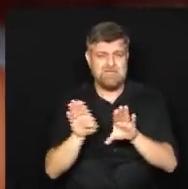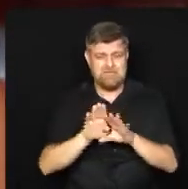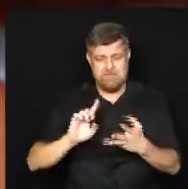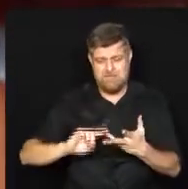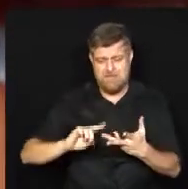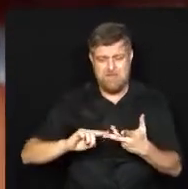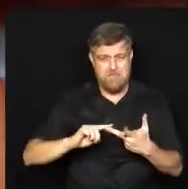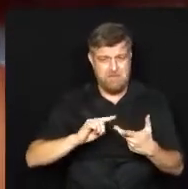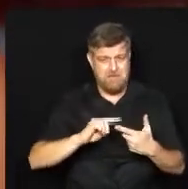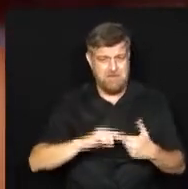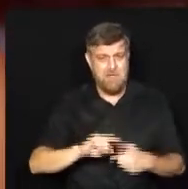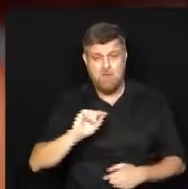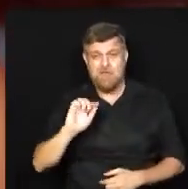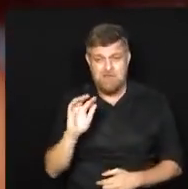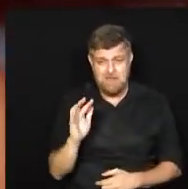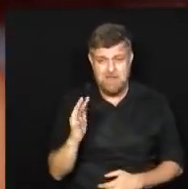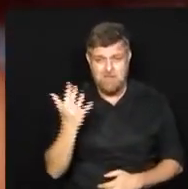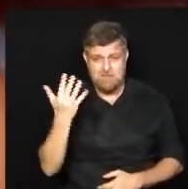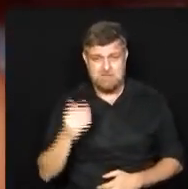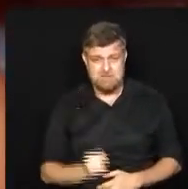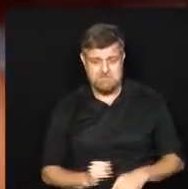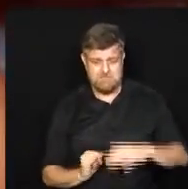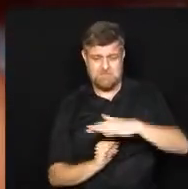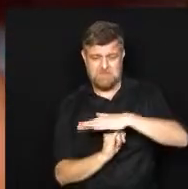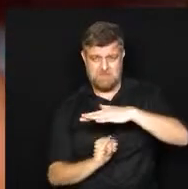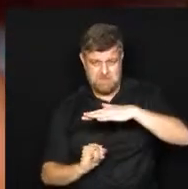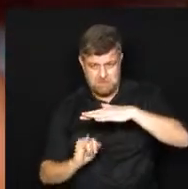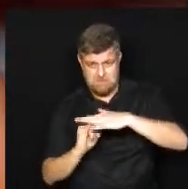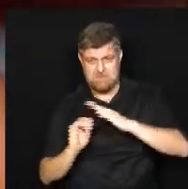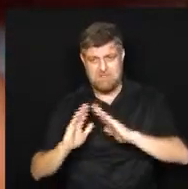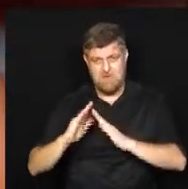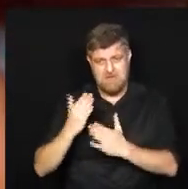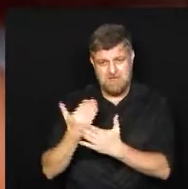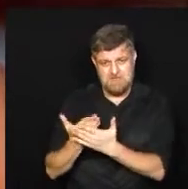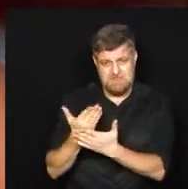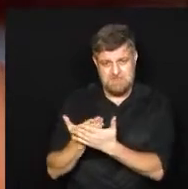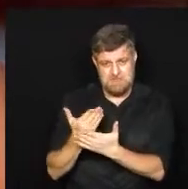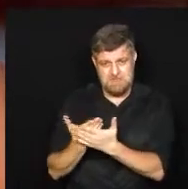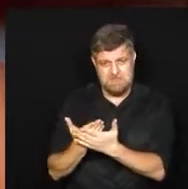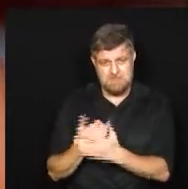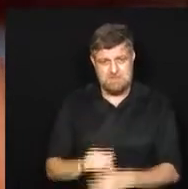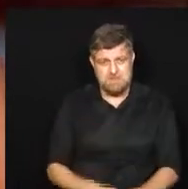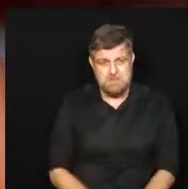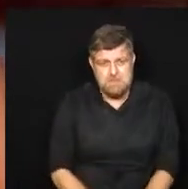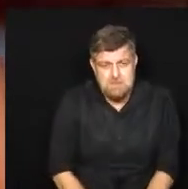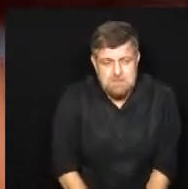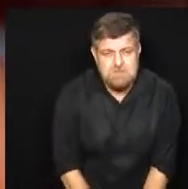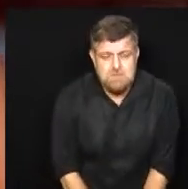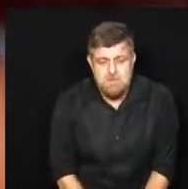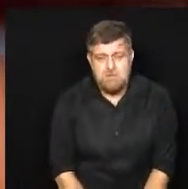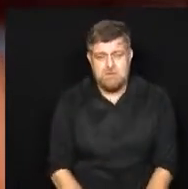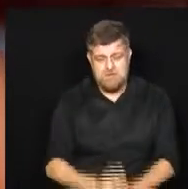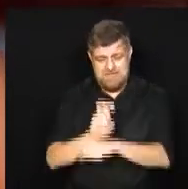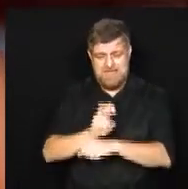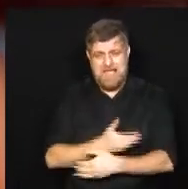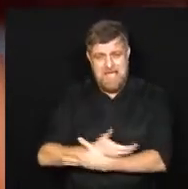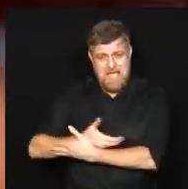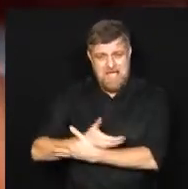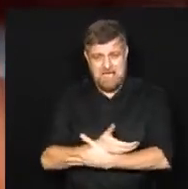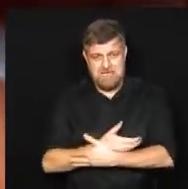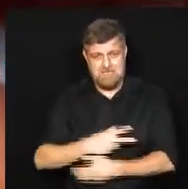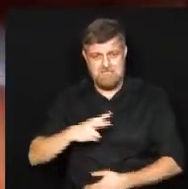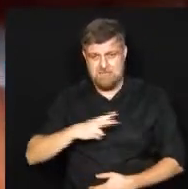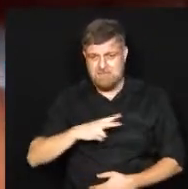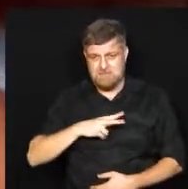os requisitos. O fato é que as entidades, as escolas, as creches particulares que se